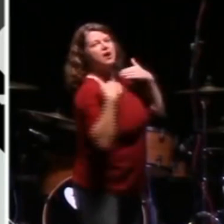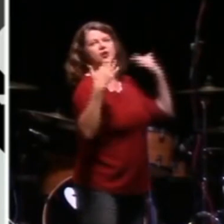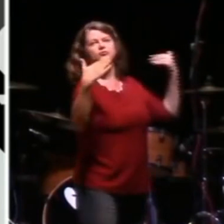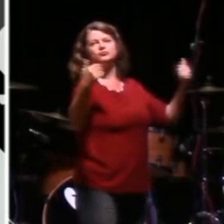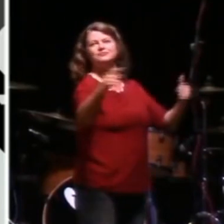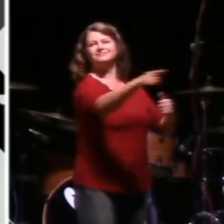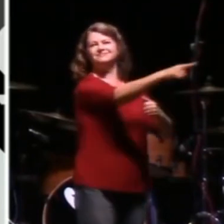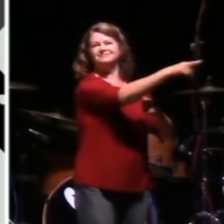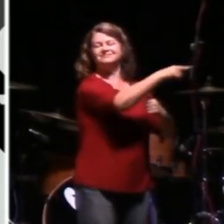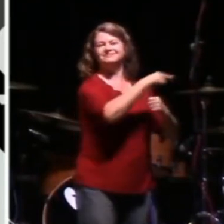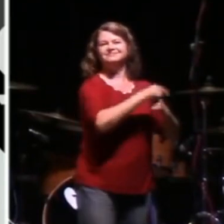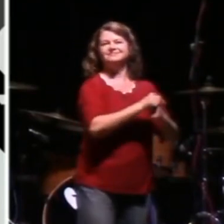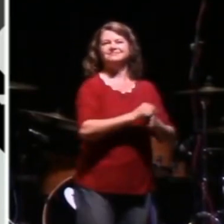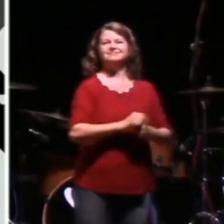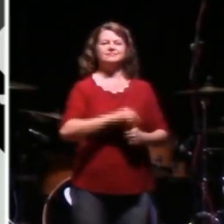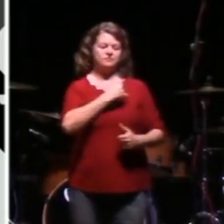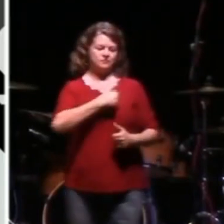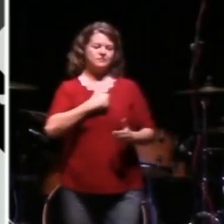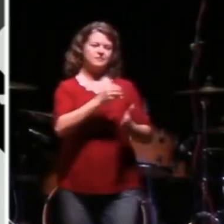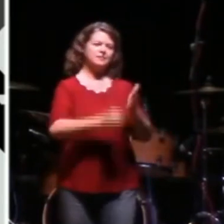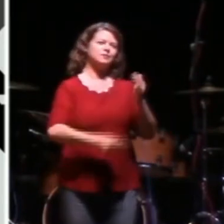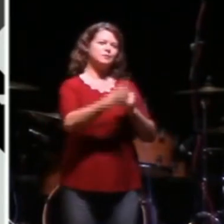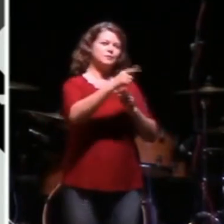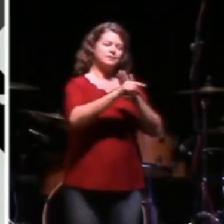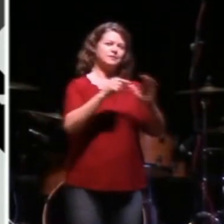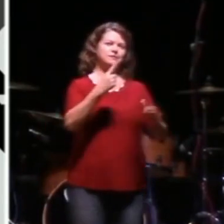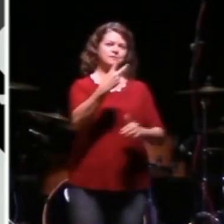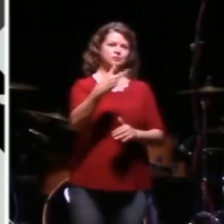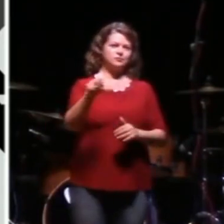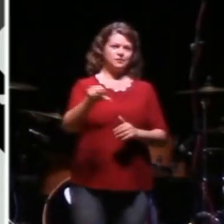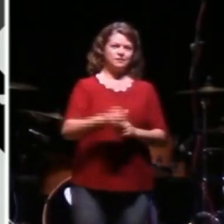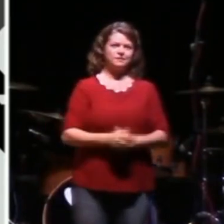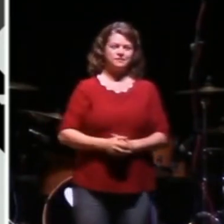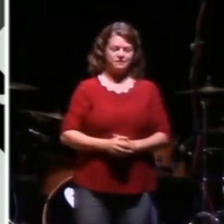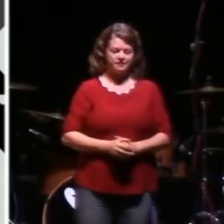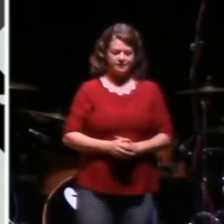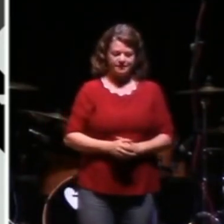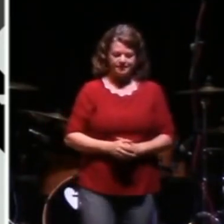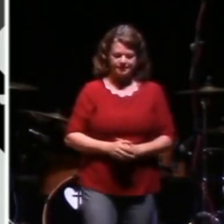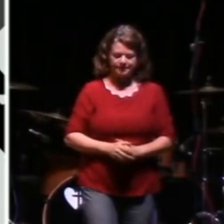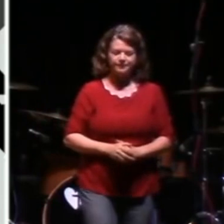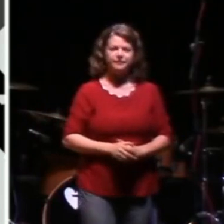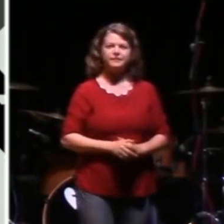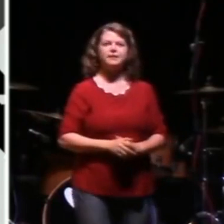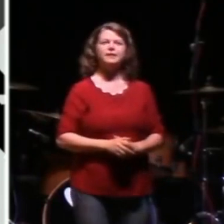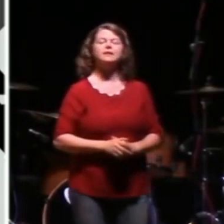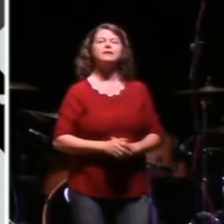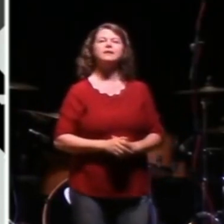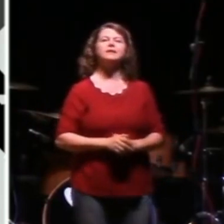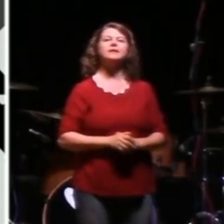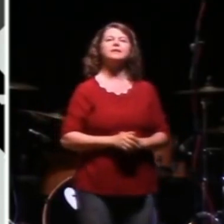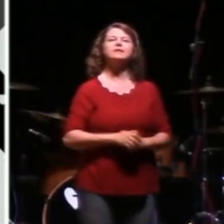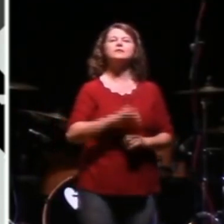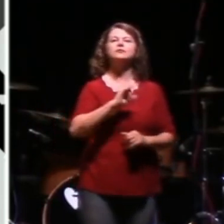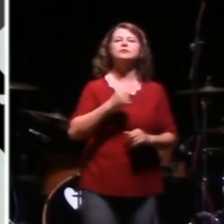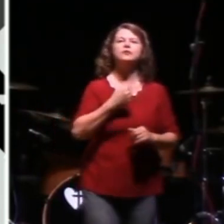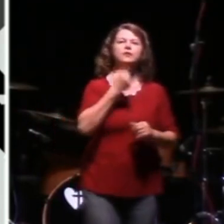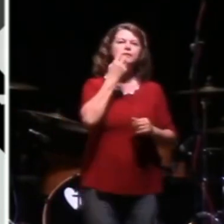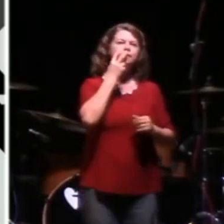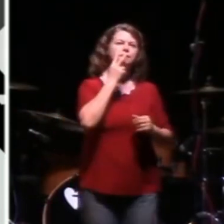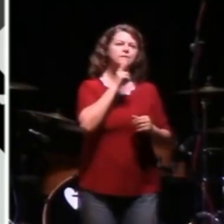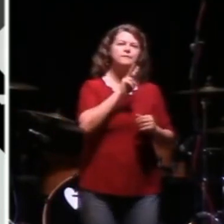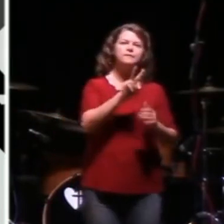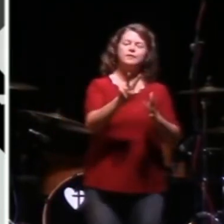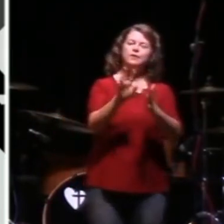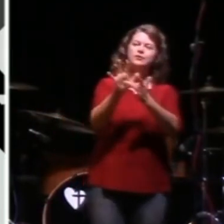do egito joão 29 dias no dia seguinte joão viu a jesus que vinha para ele disse eis o cordeiro